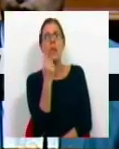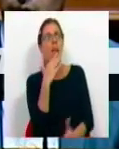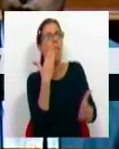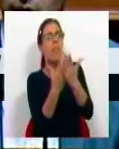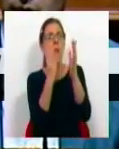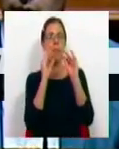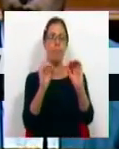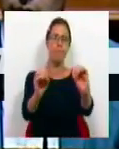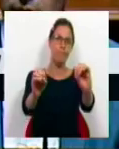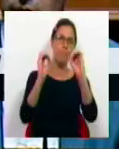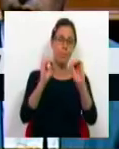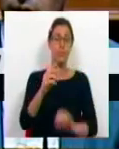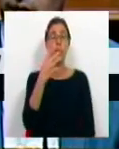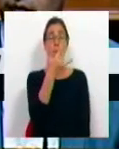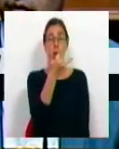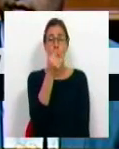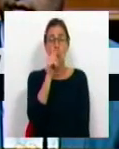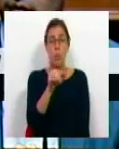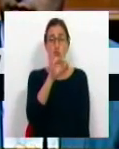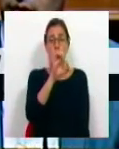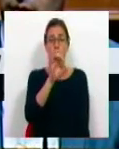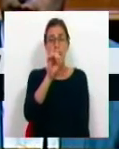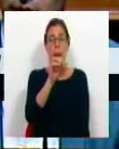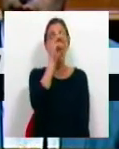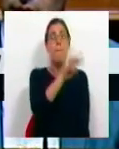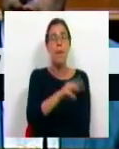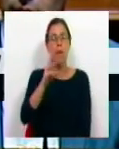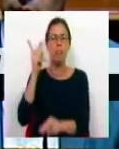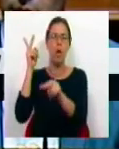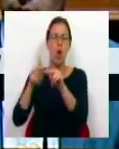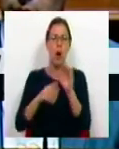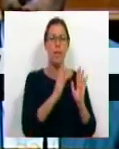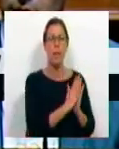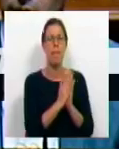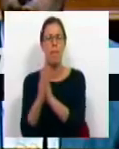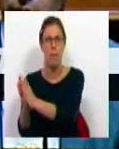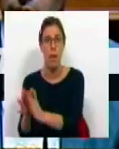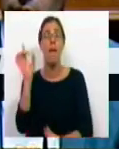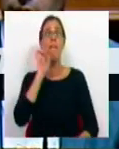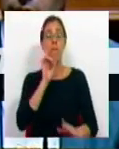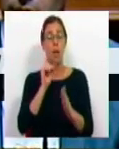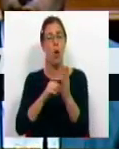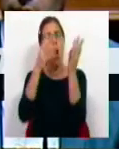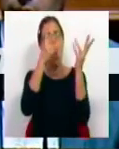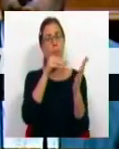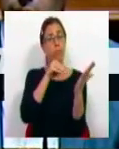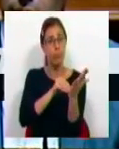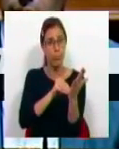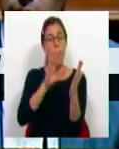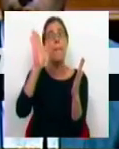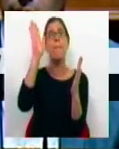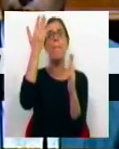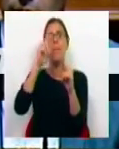à educação. Foram 2.860 milhões de cortes acumulados em valores orçamentados. O